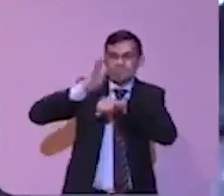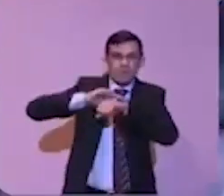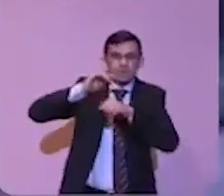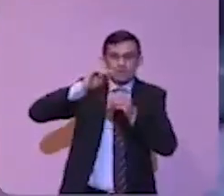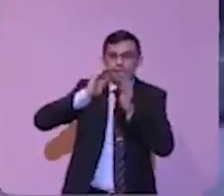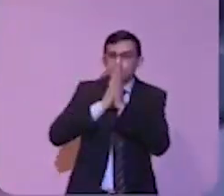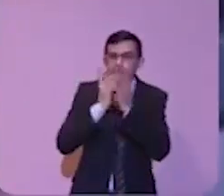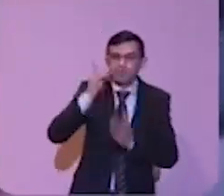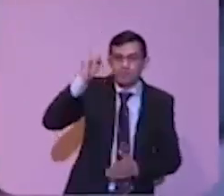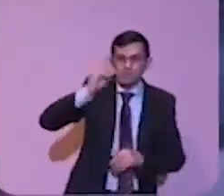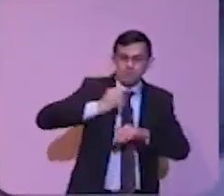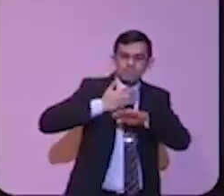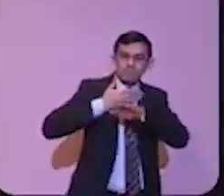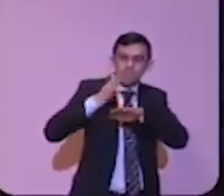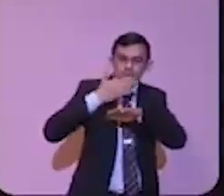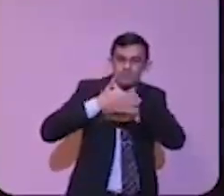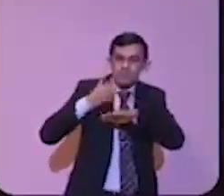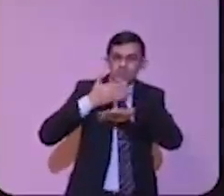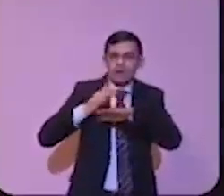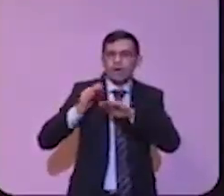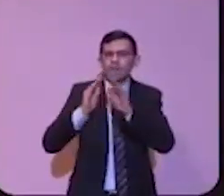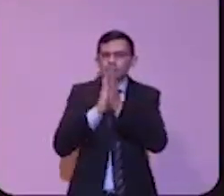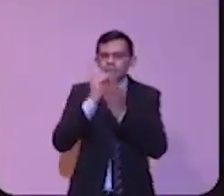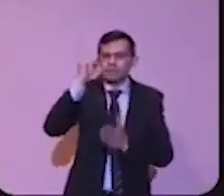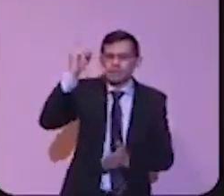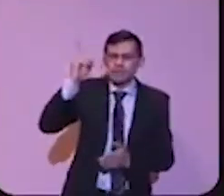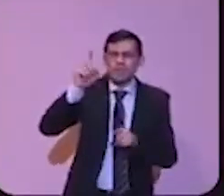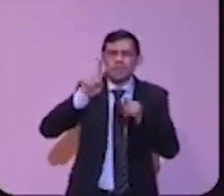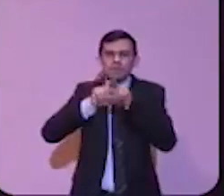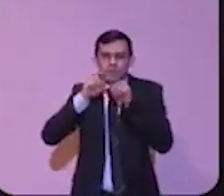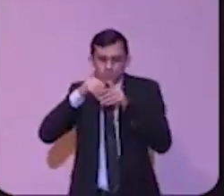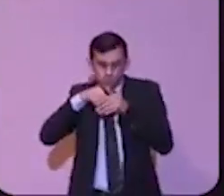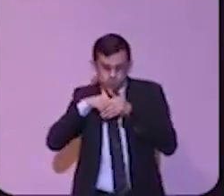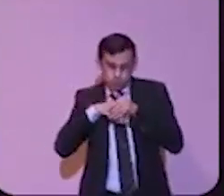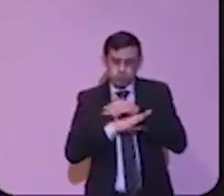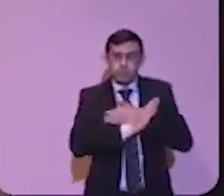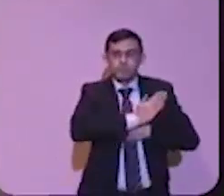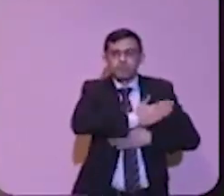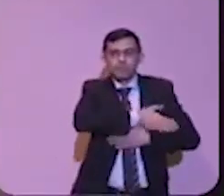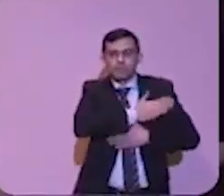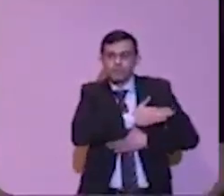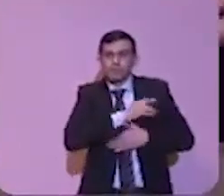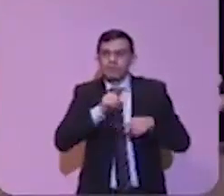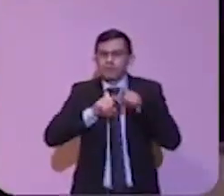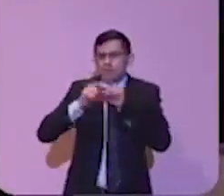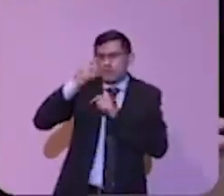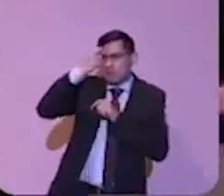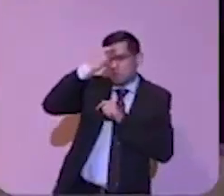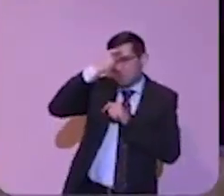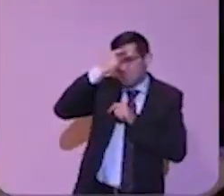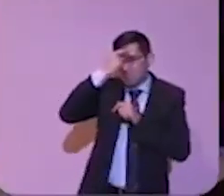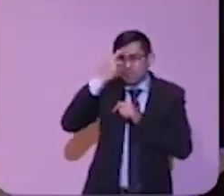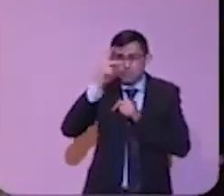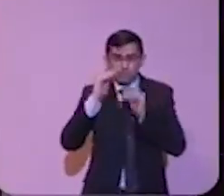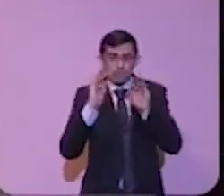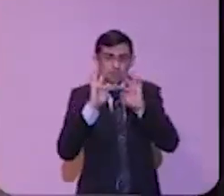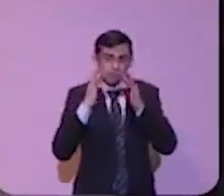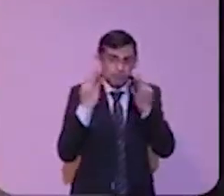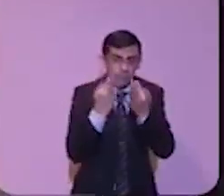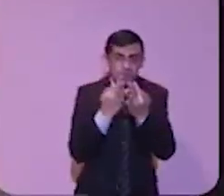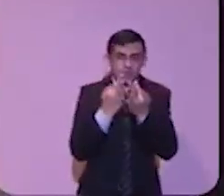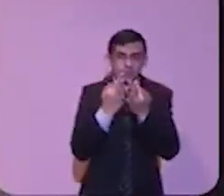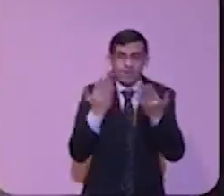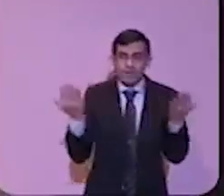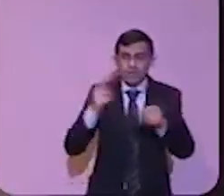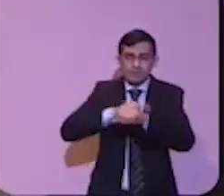palavra, de viver a palavra, de implantar a palavra no seu coração, na sua família, se coloca de pé